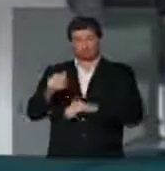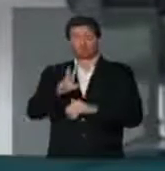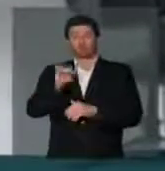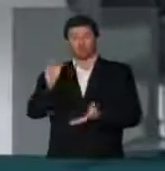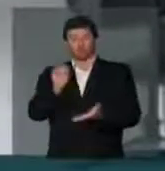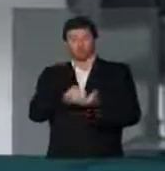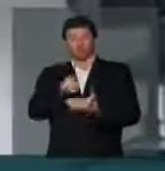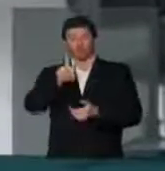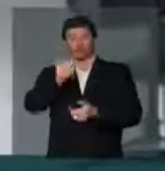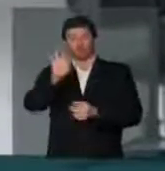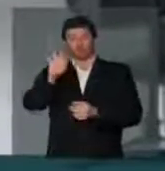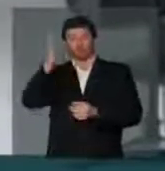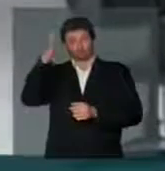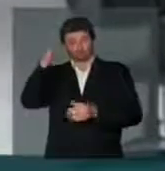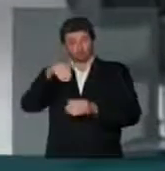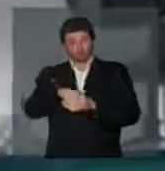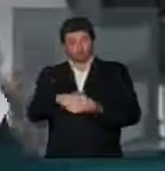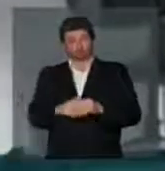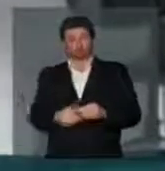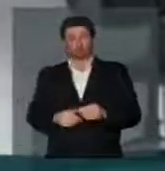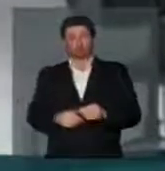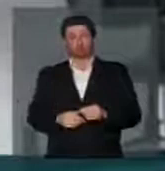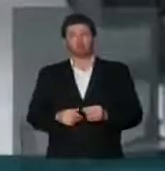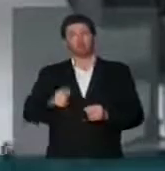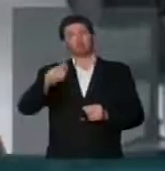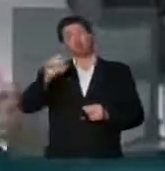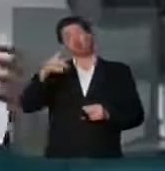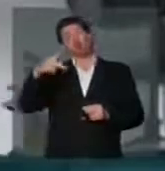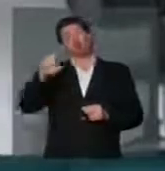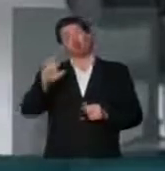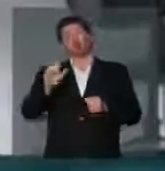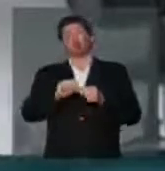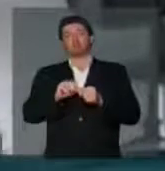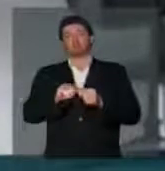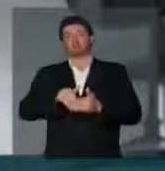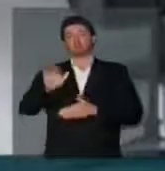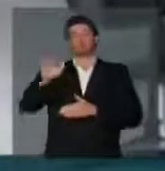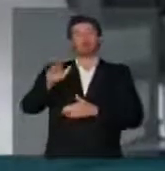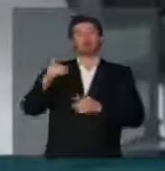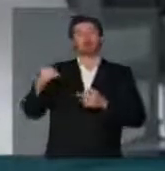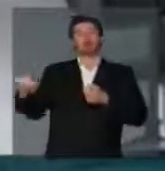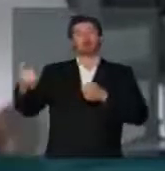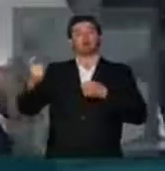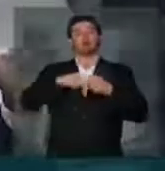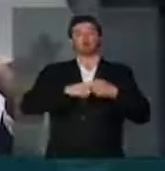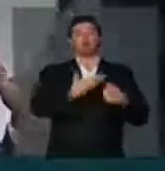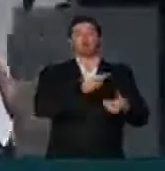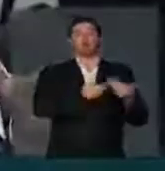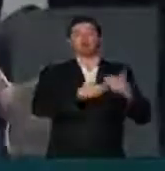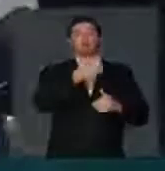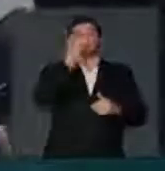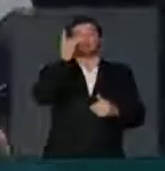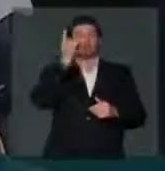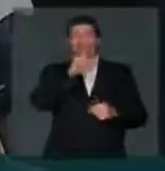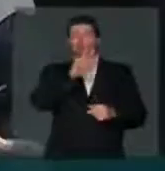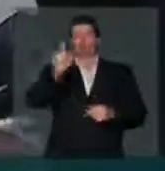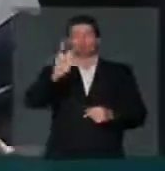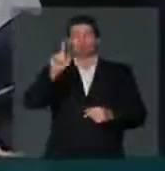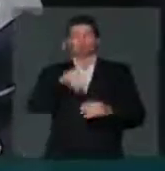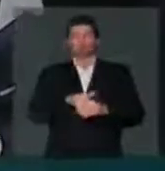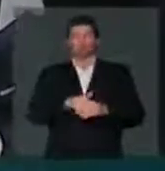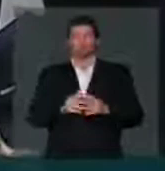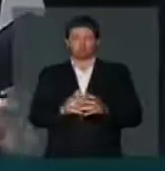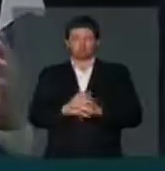pautar o veto para votar amanhã, deu golpe, se aliou a presidente Dilma e não vai colocar o veto